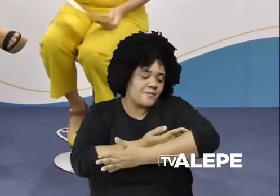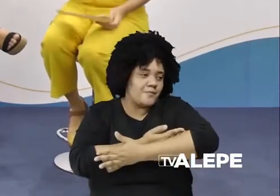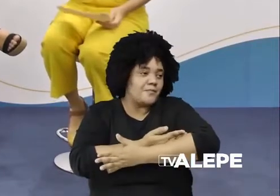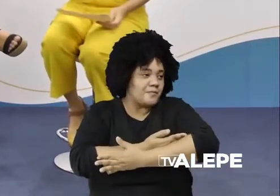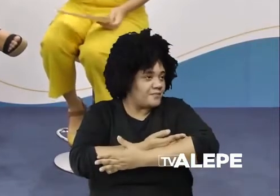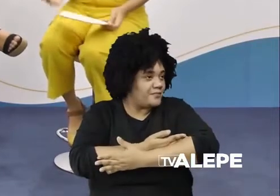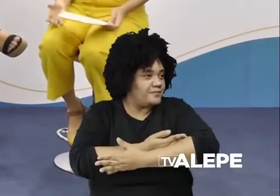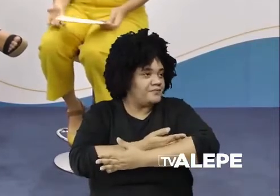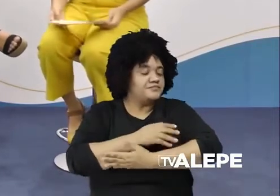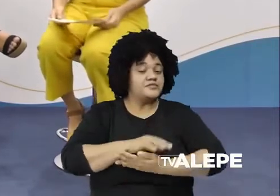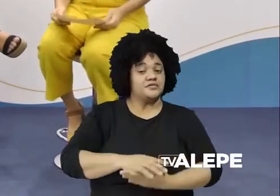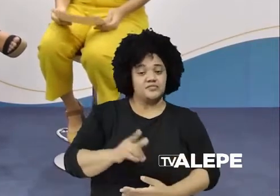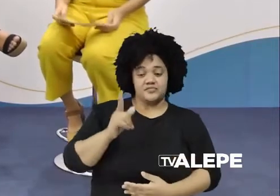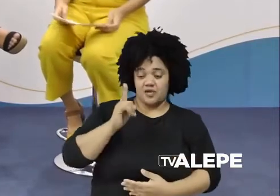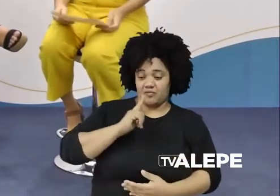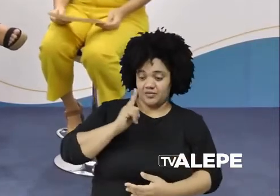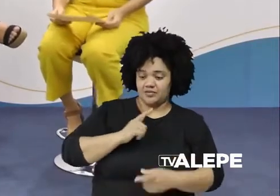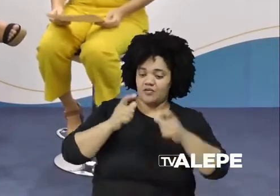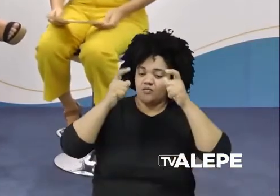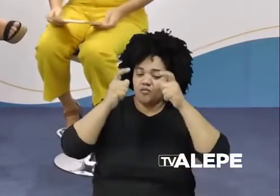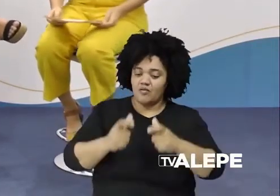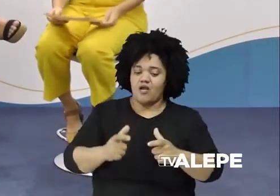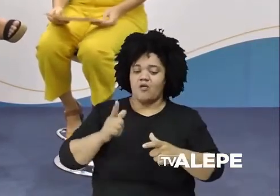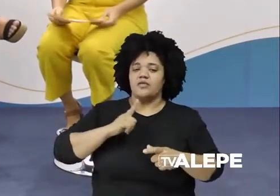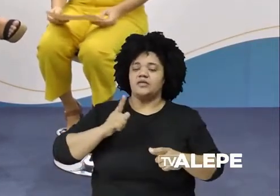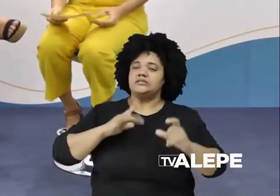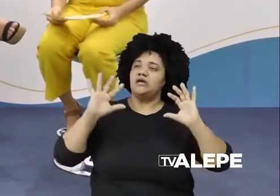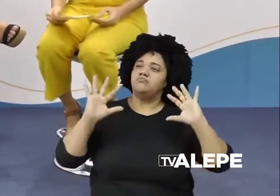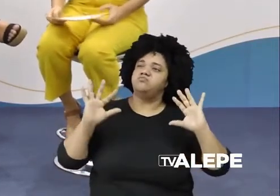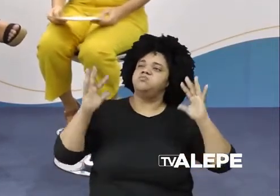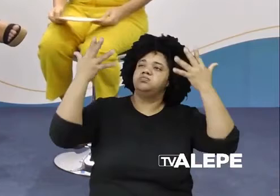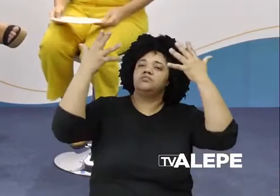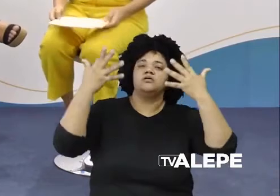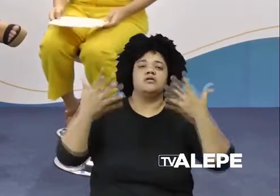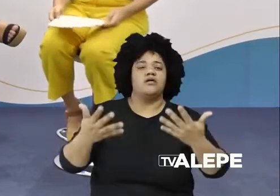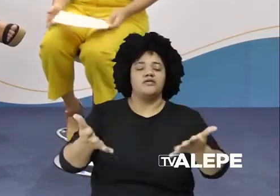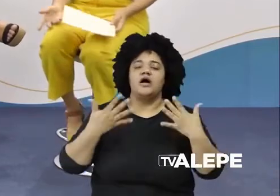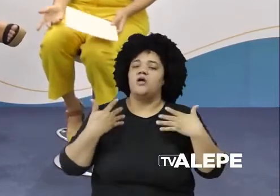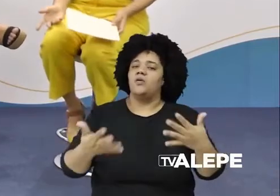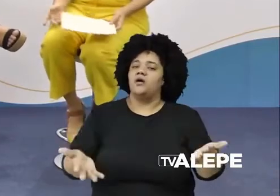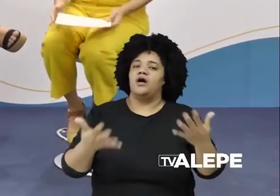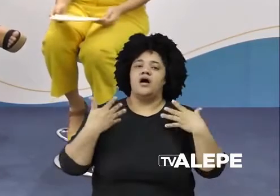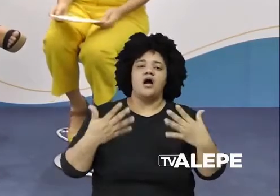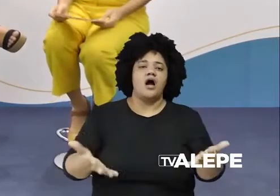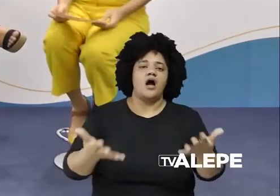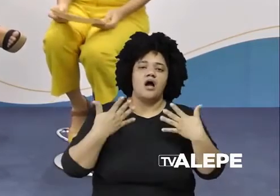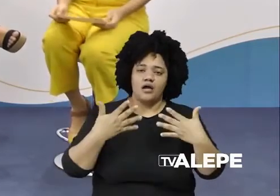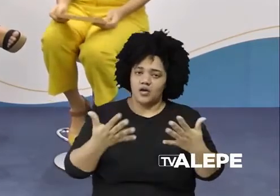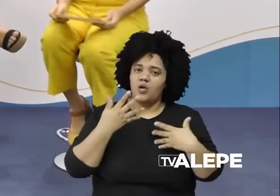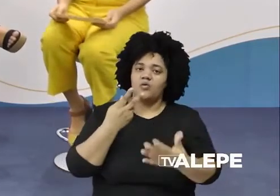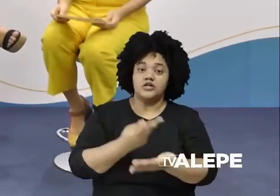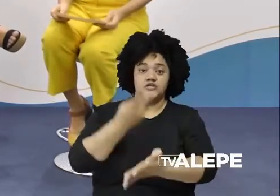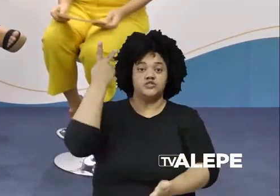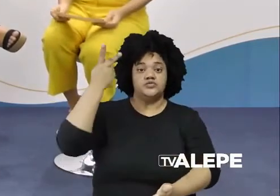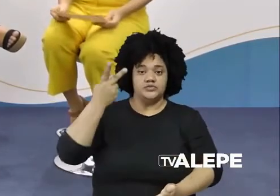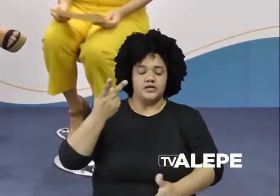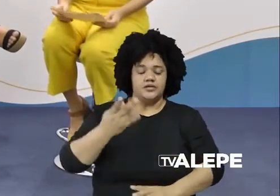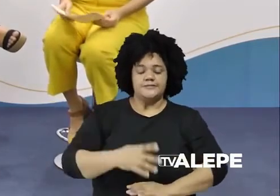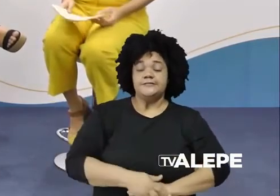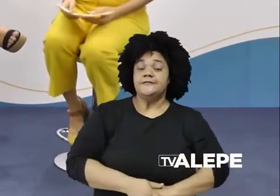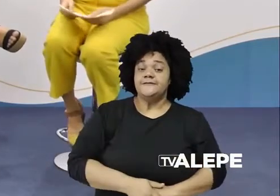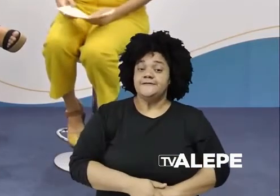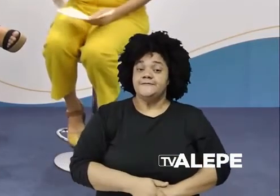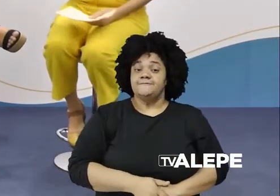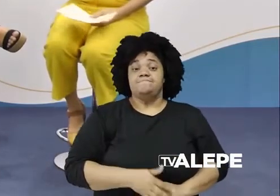rotina, nós moramos numa região bastante tropical e que faz muito calor e tem essas situações, né?